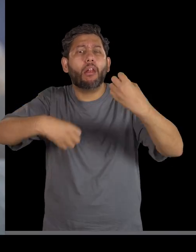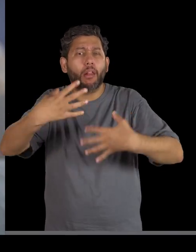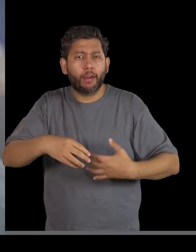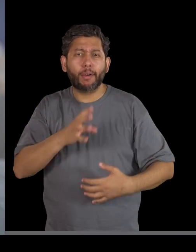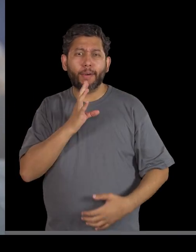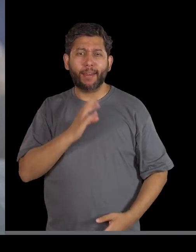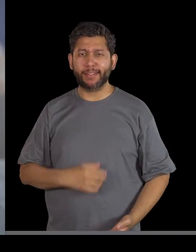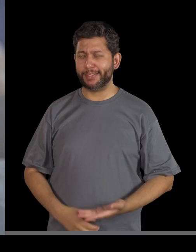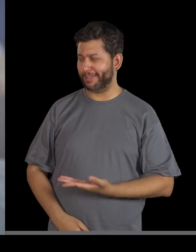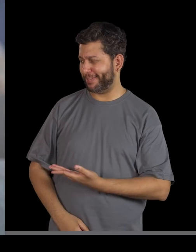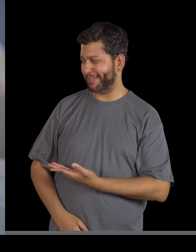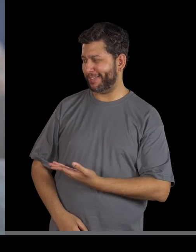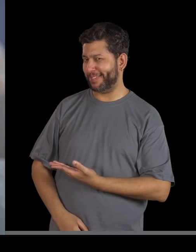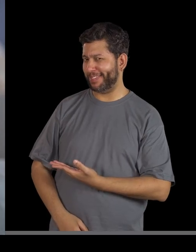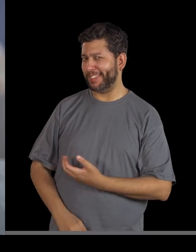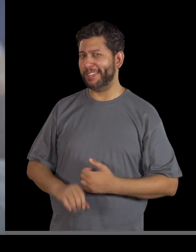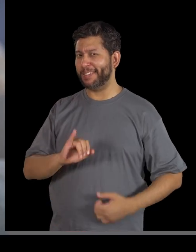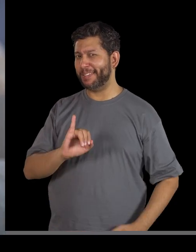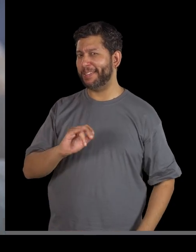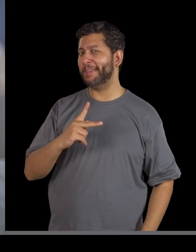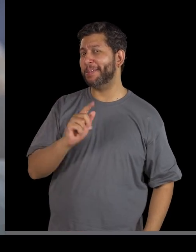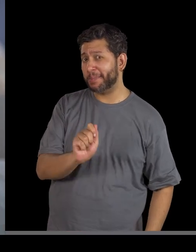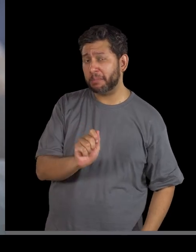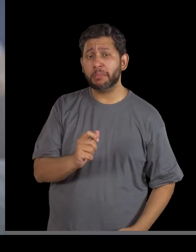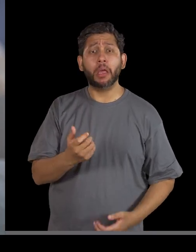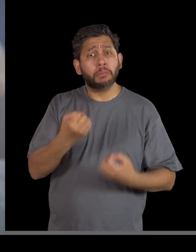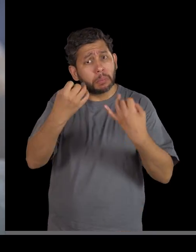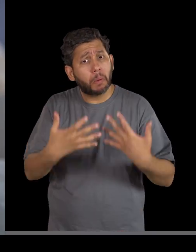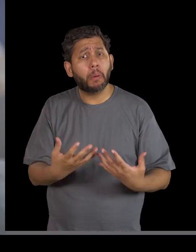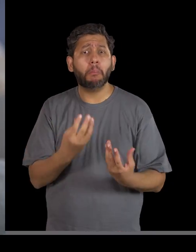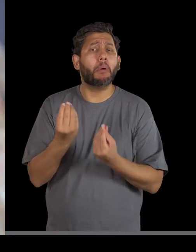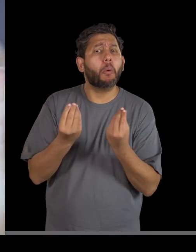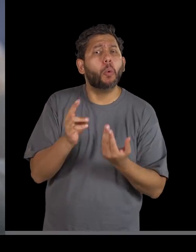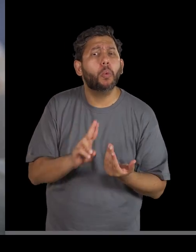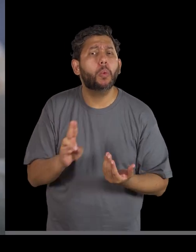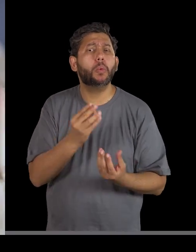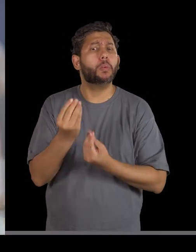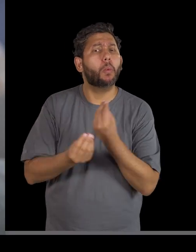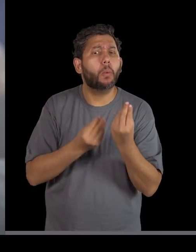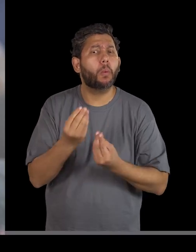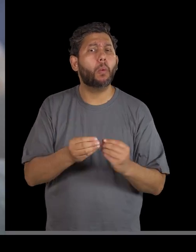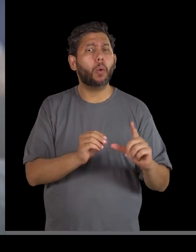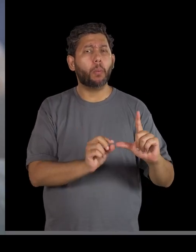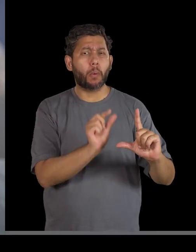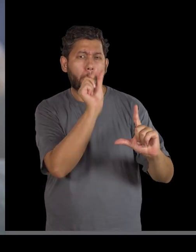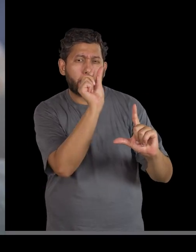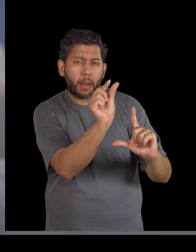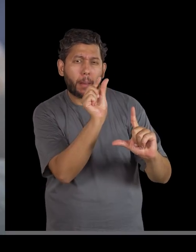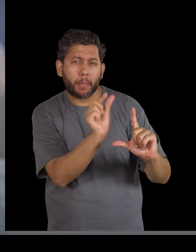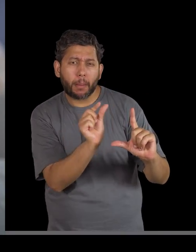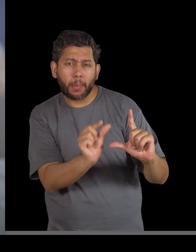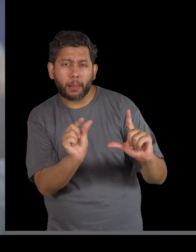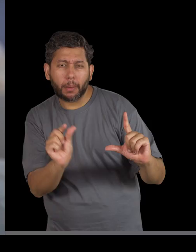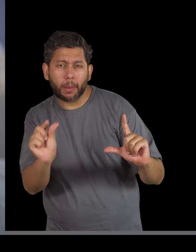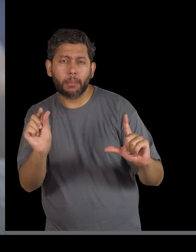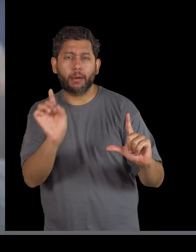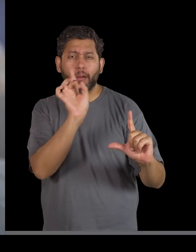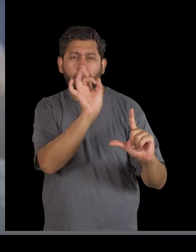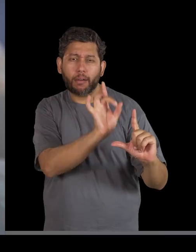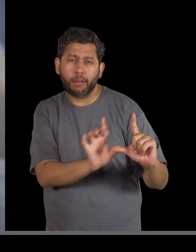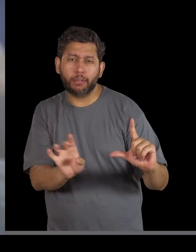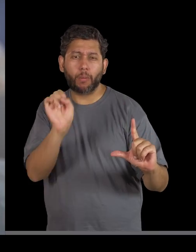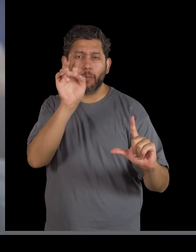de International Phonetic Alphabet, para que ele serve. Então eu mostrei cada pedacinho ali do IPA e ensinei você a ler